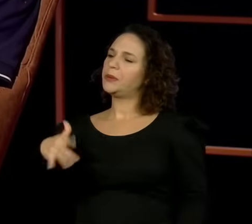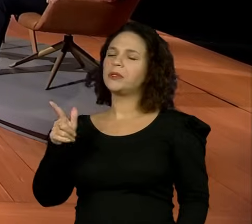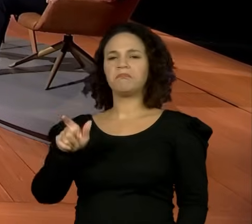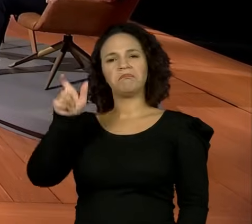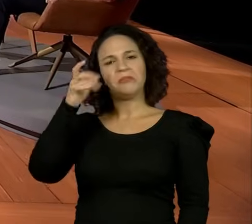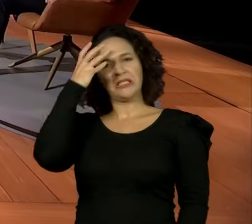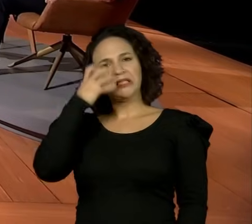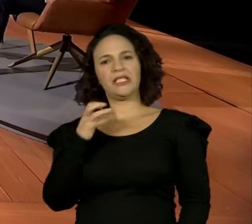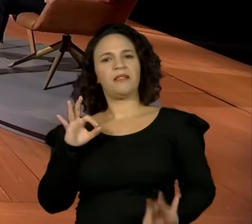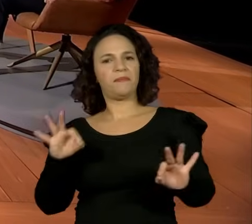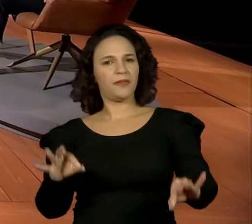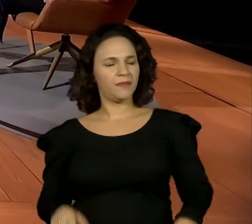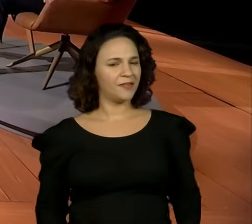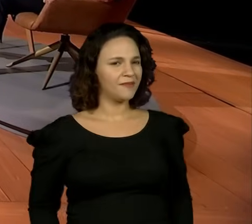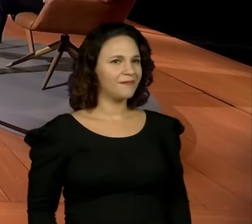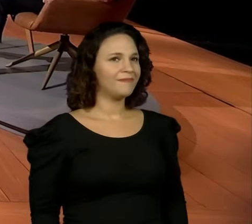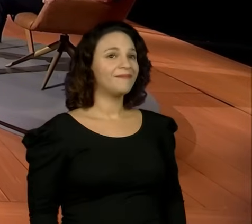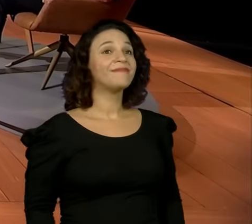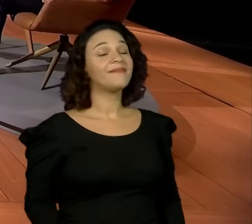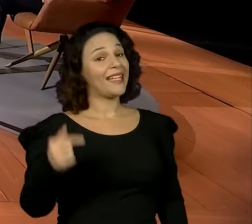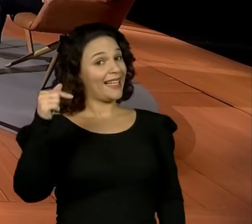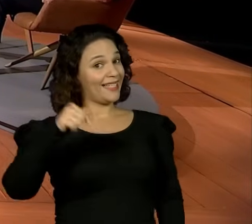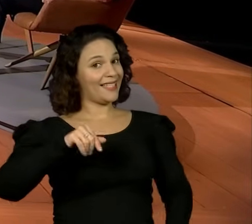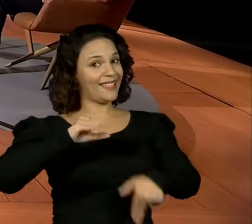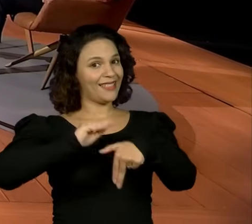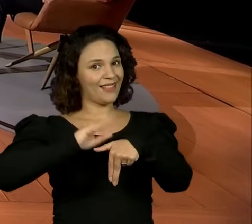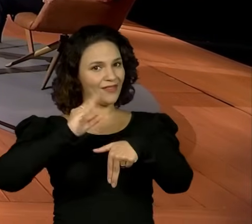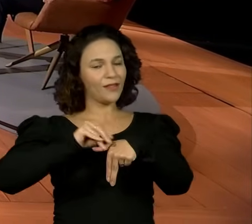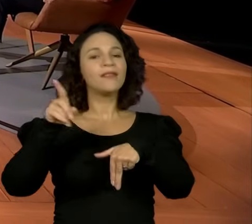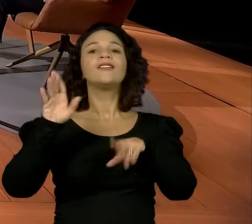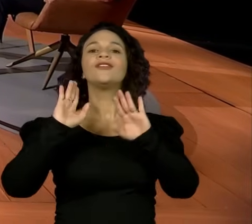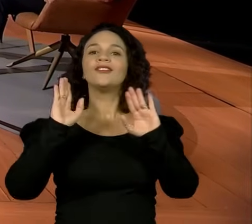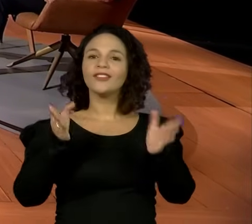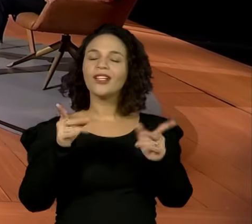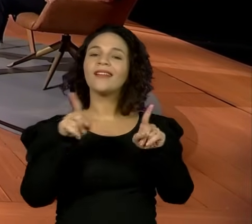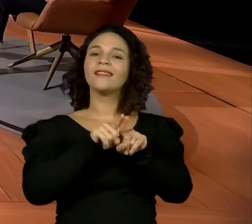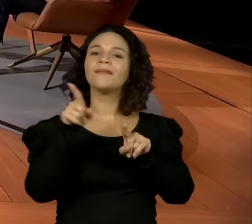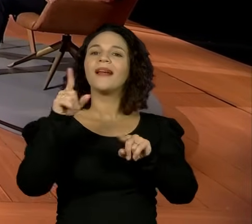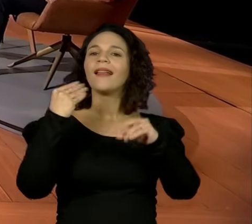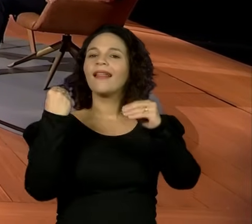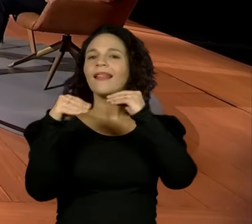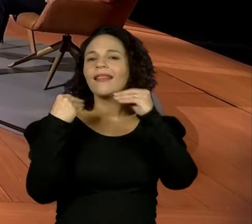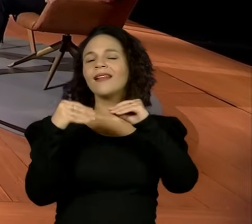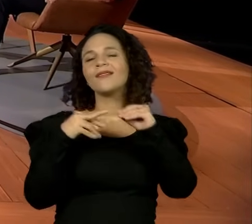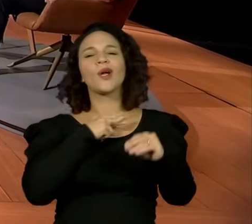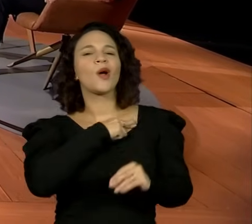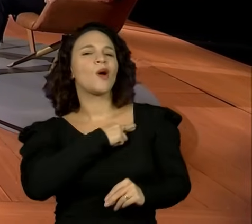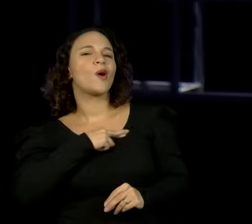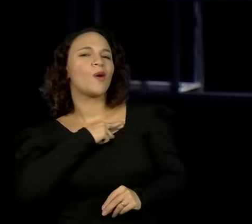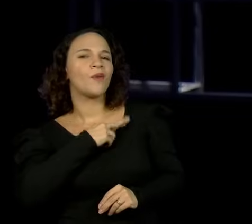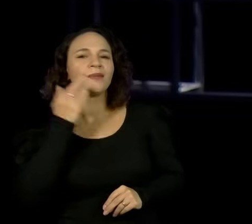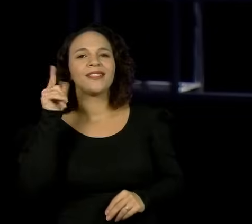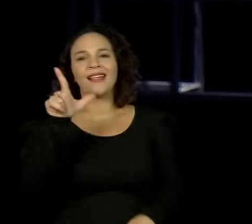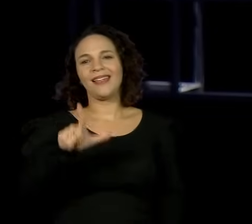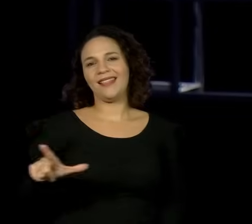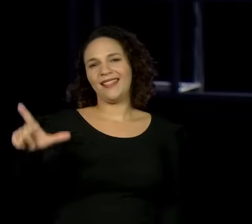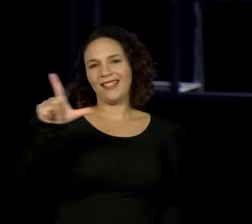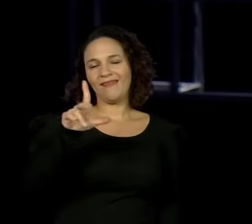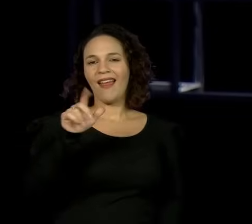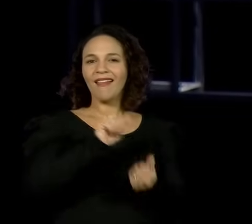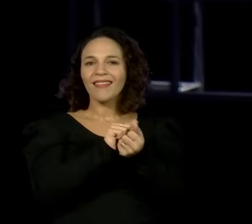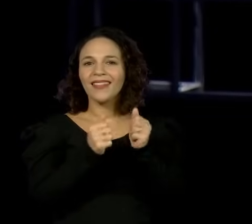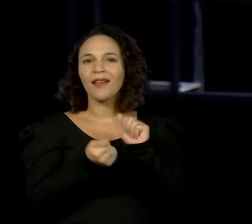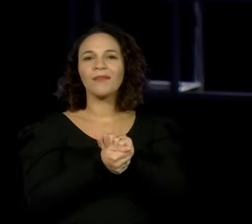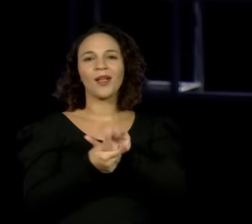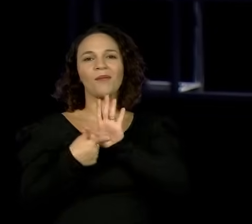séria. Bom, e aqui na Cultura você participou de alguns teleromances, né, que eram obras da nossa literatura adaptadas e